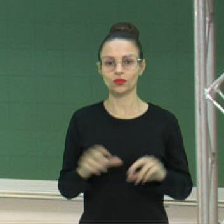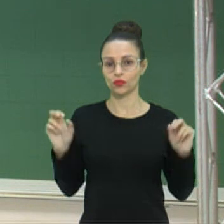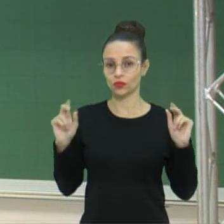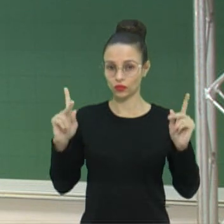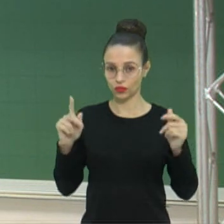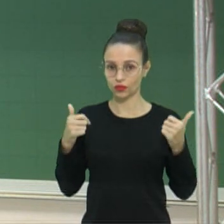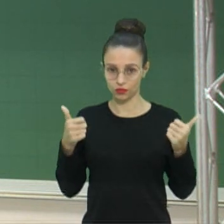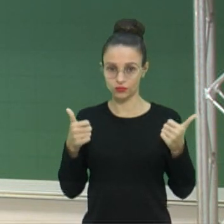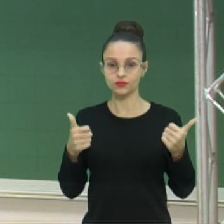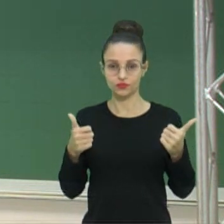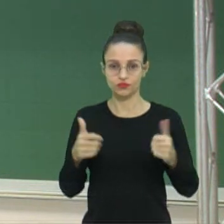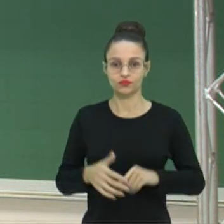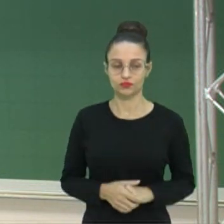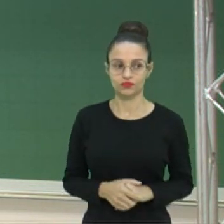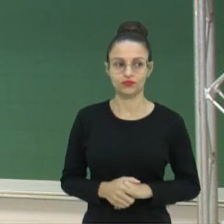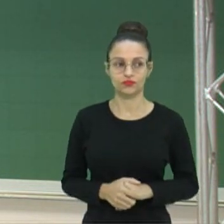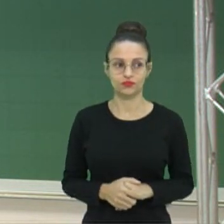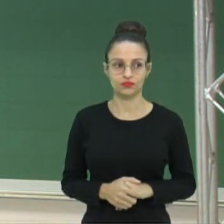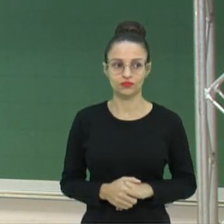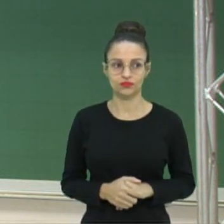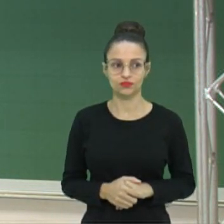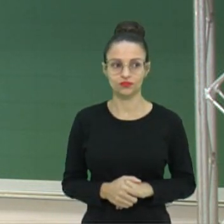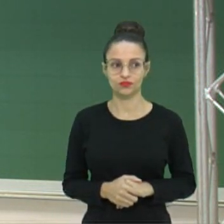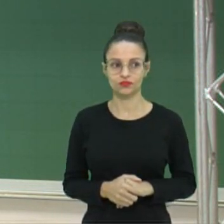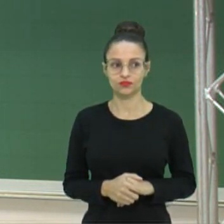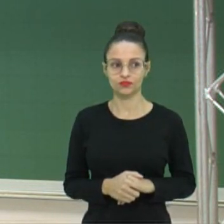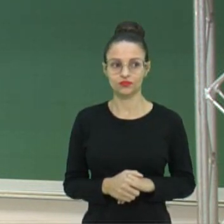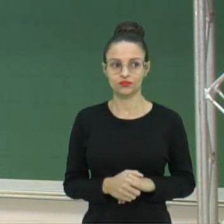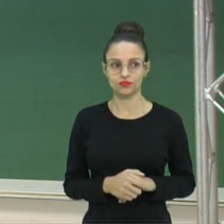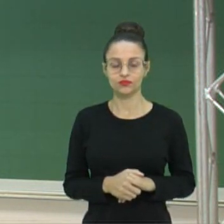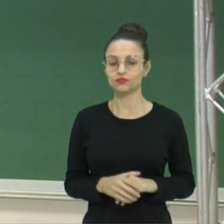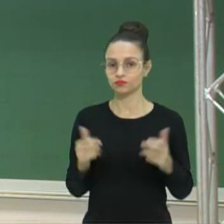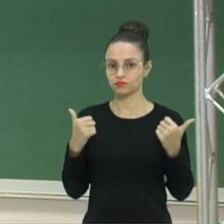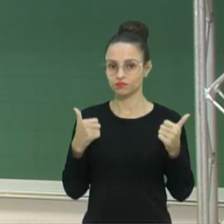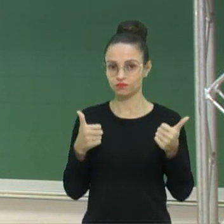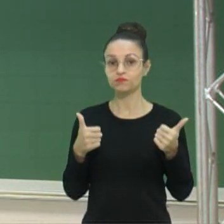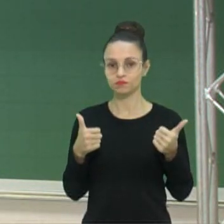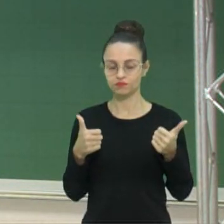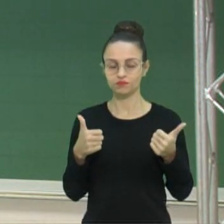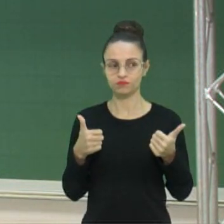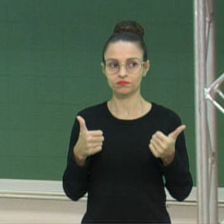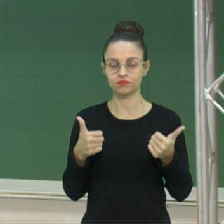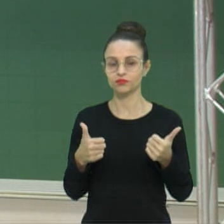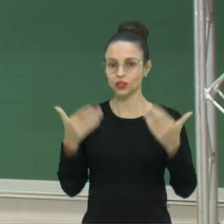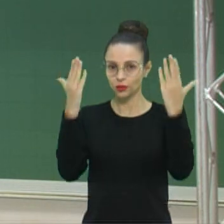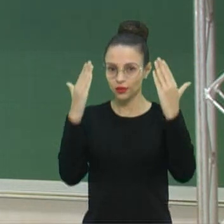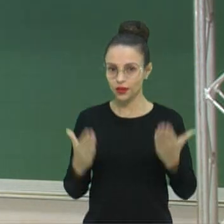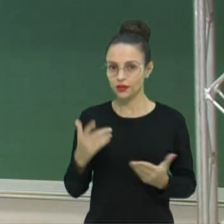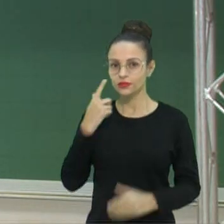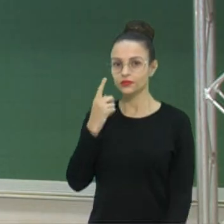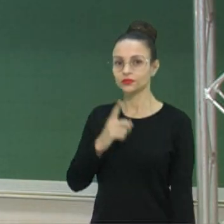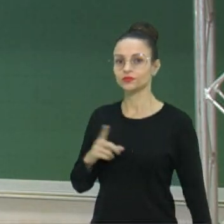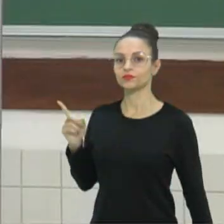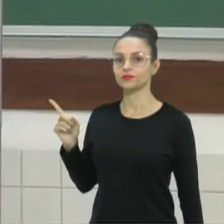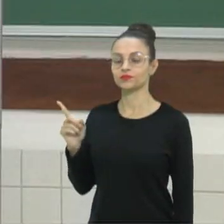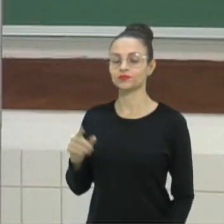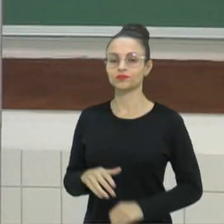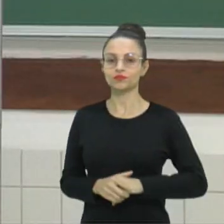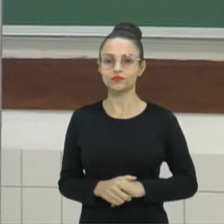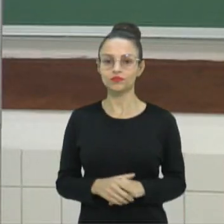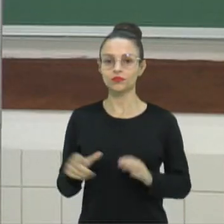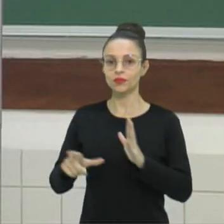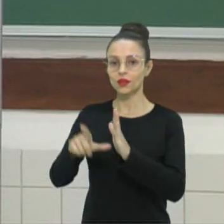Ok? Então, A, B, B. Beleza. Então, fazendo análise aqui, né? Antes